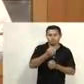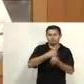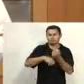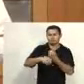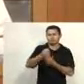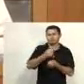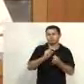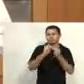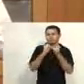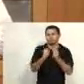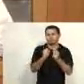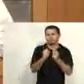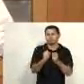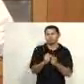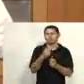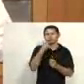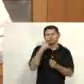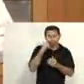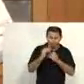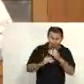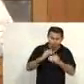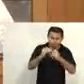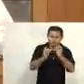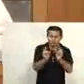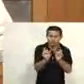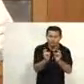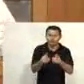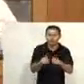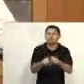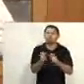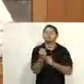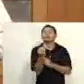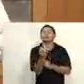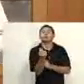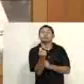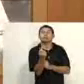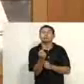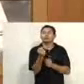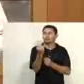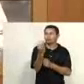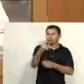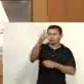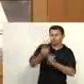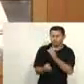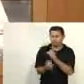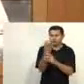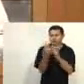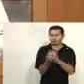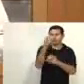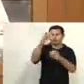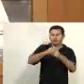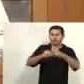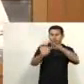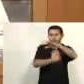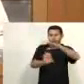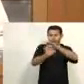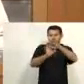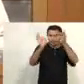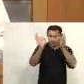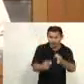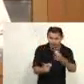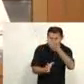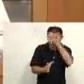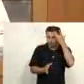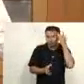administradores, possam verificar a evolução de vendas, a evolução de preços e de quantidades que são gerados dentro de uma empresa. Certo,